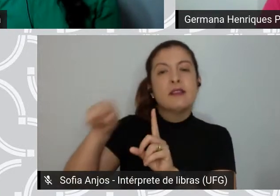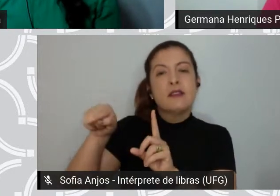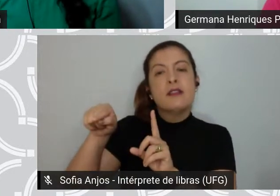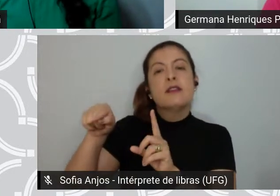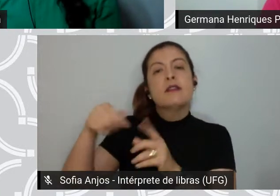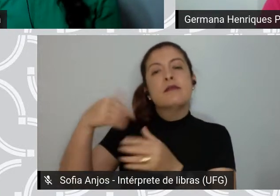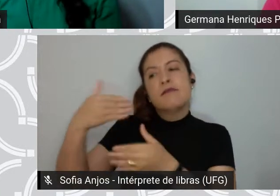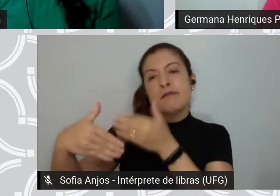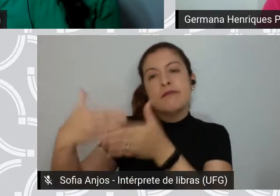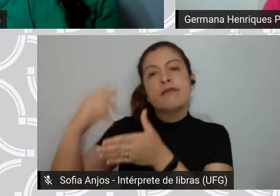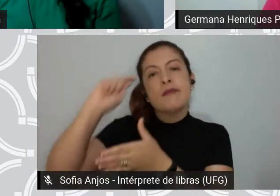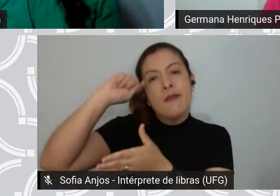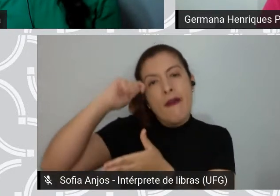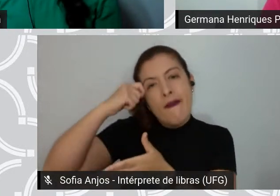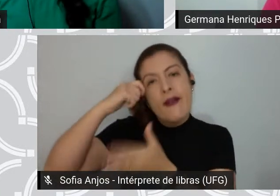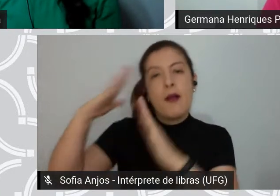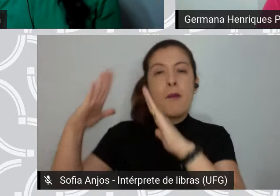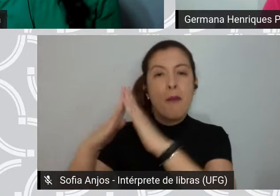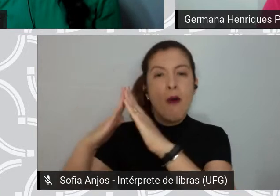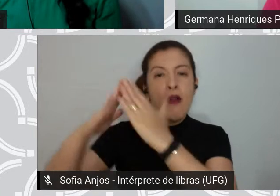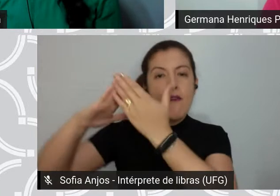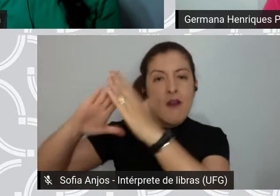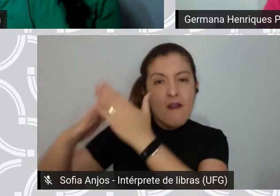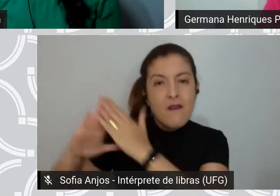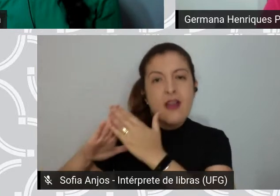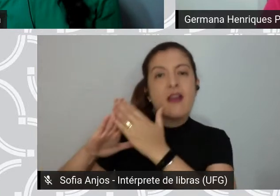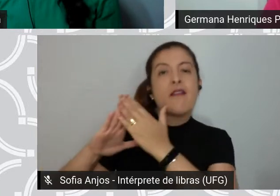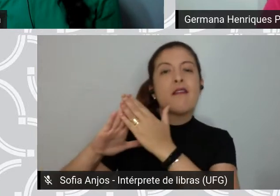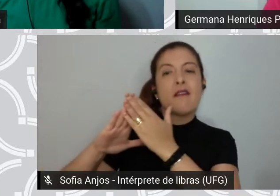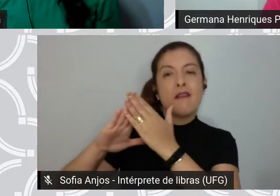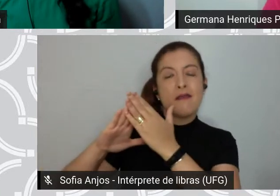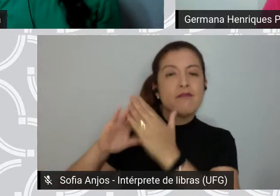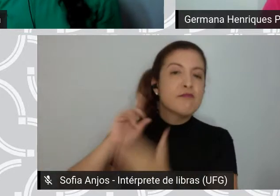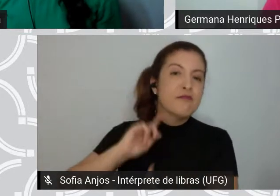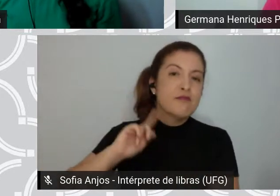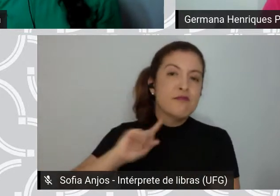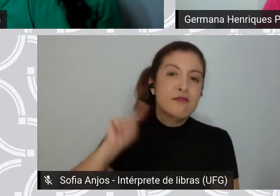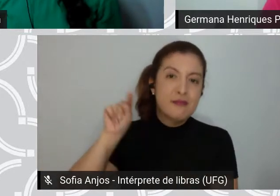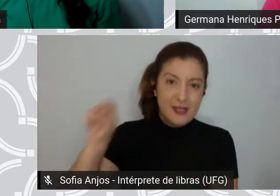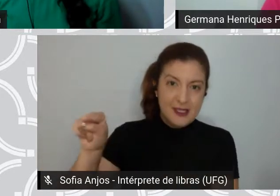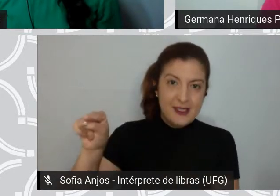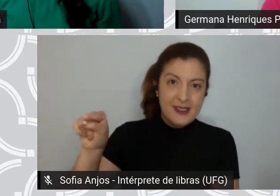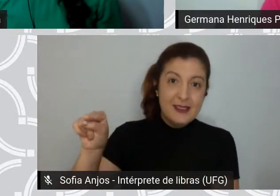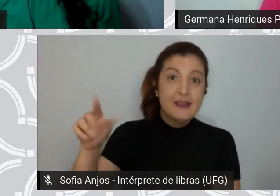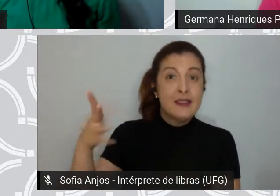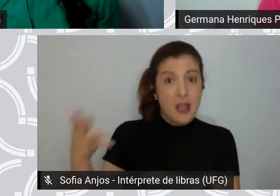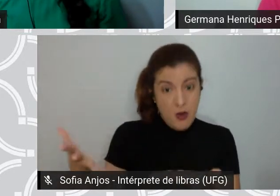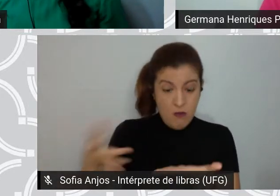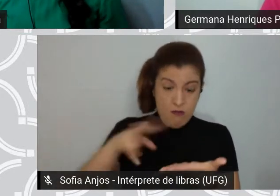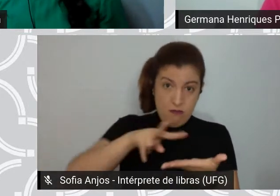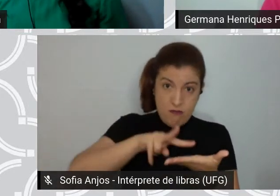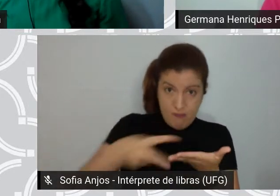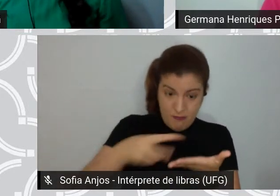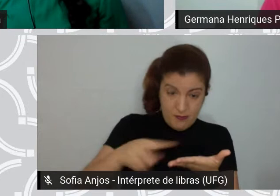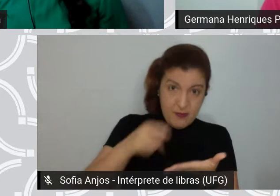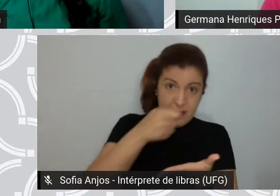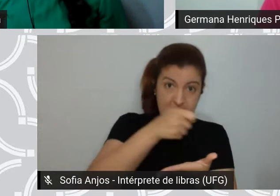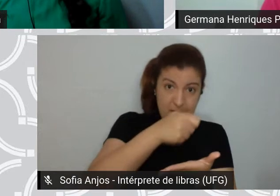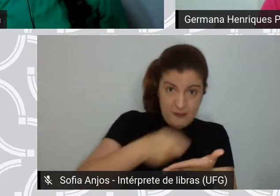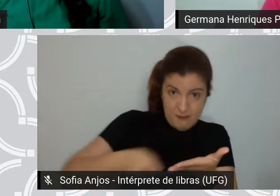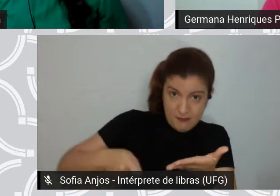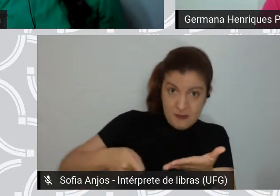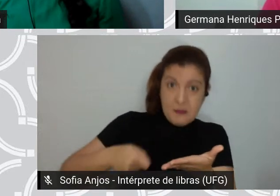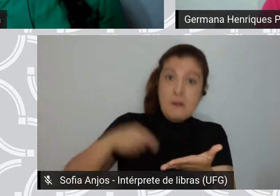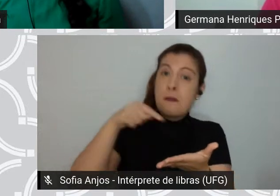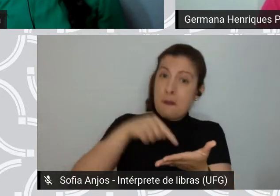né? Então, quando ela escreve, ela reflete sobre isso. Então, a tradução deveria, pelo menos,